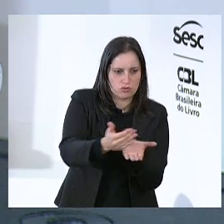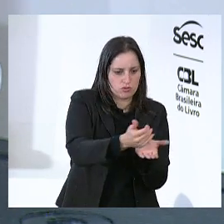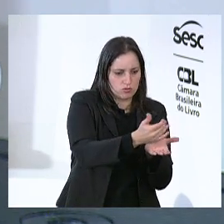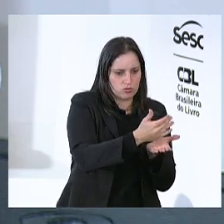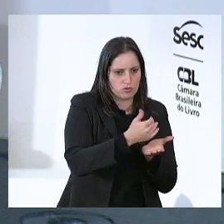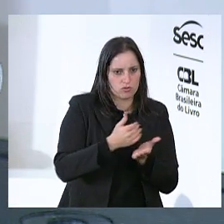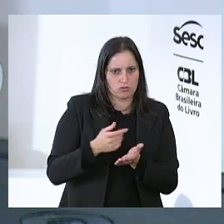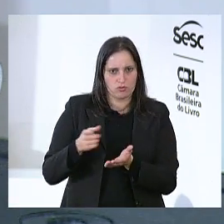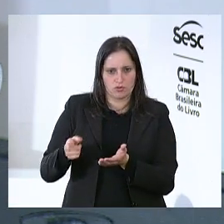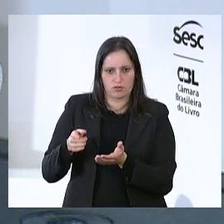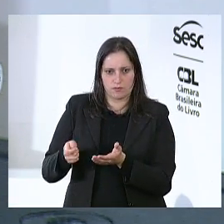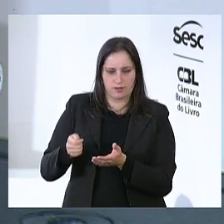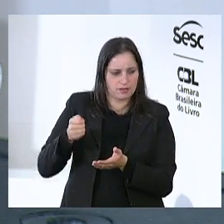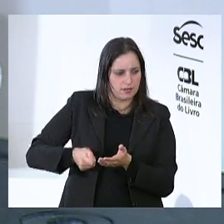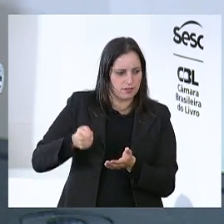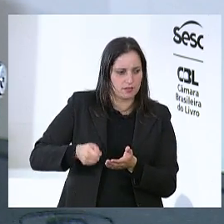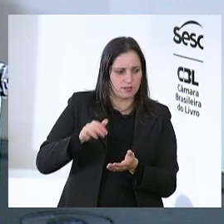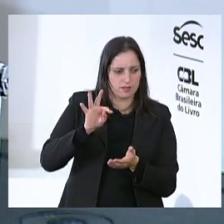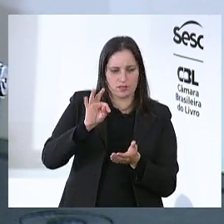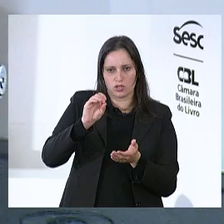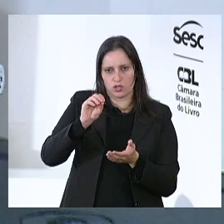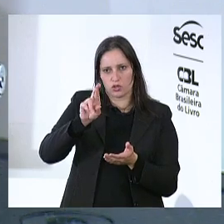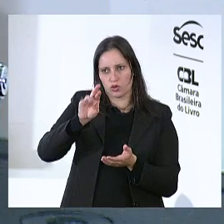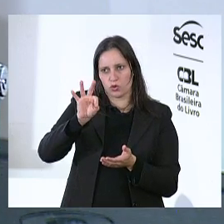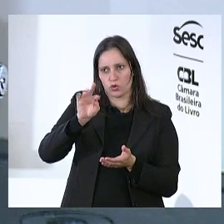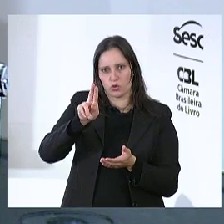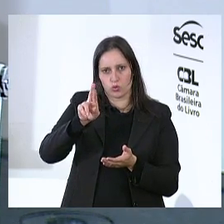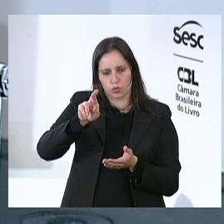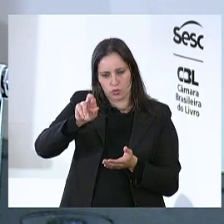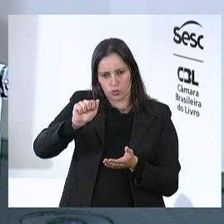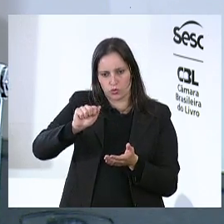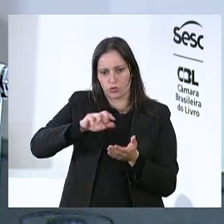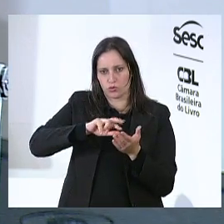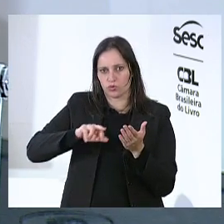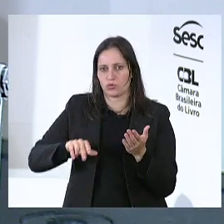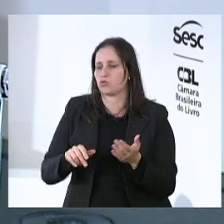né? Está aí, simpático, né?